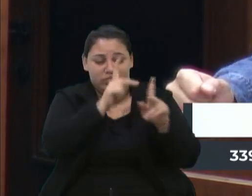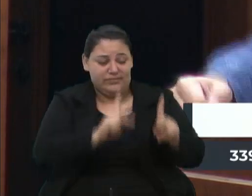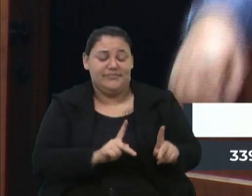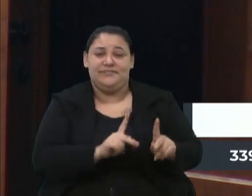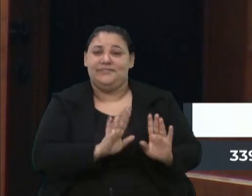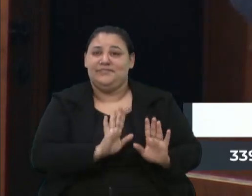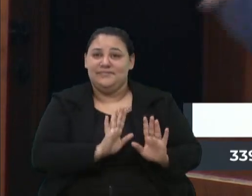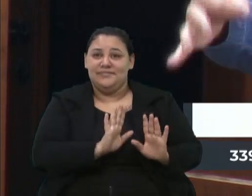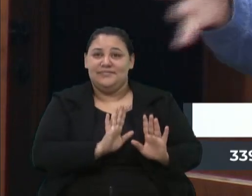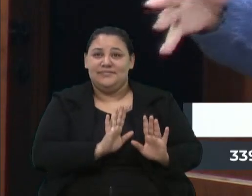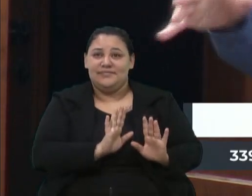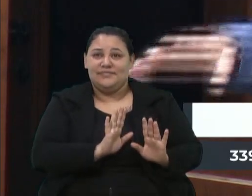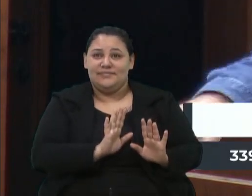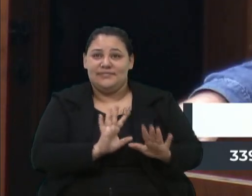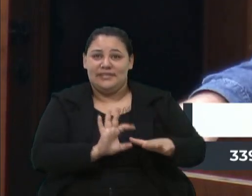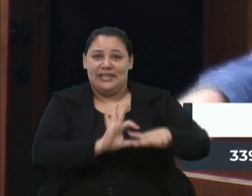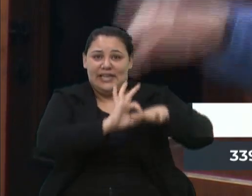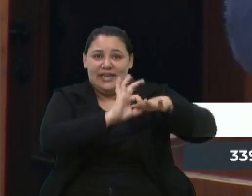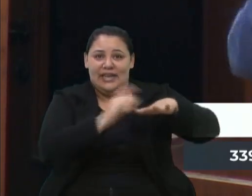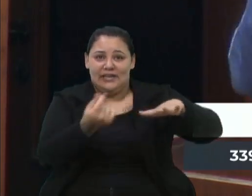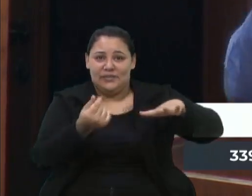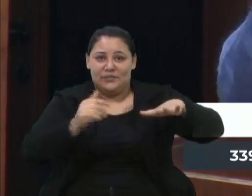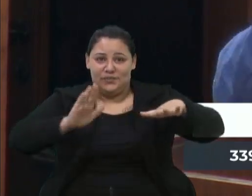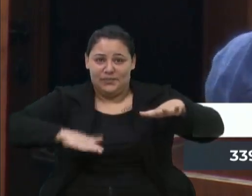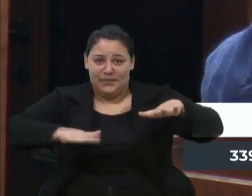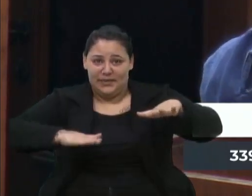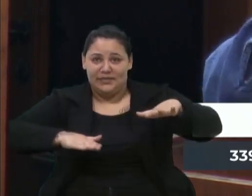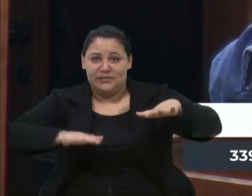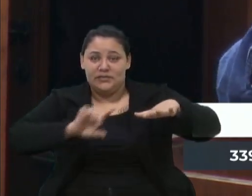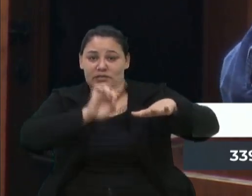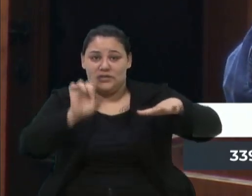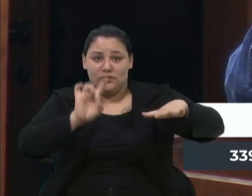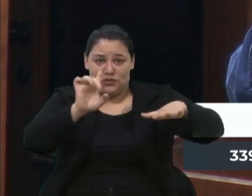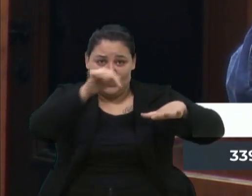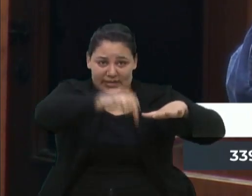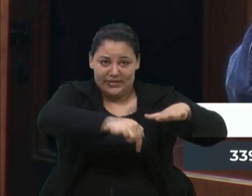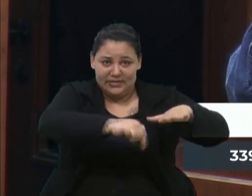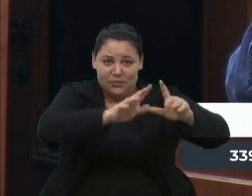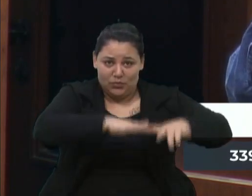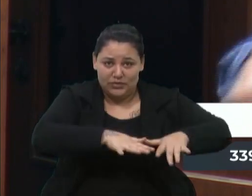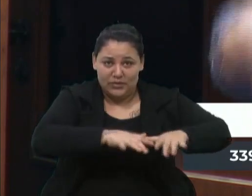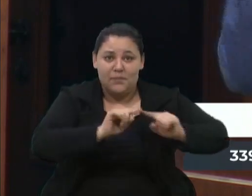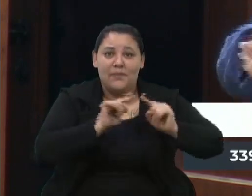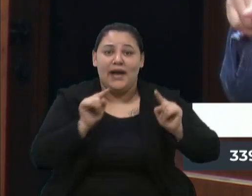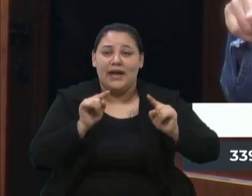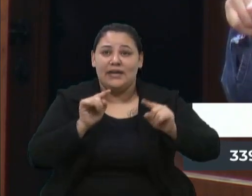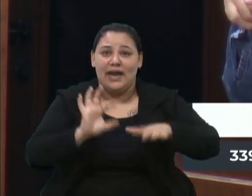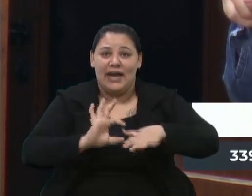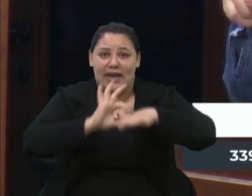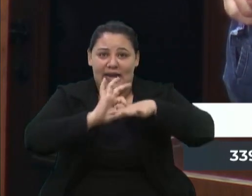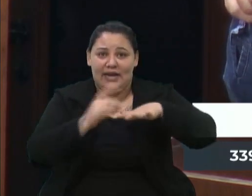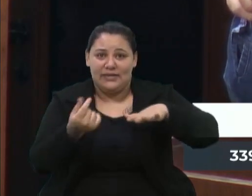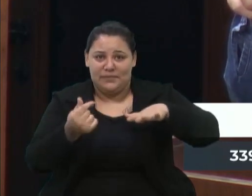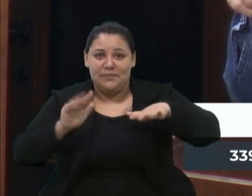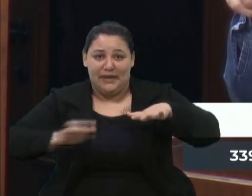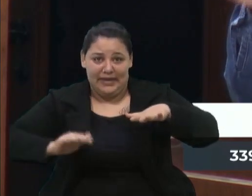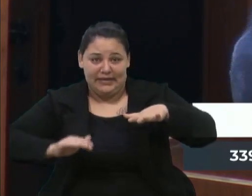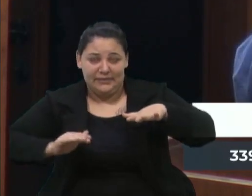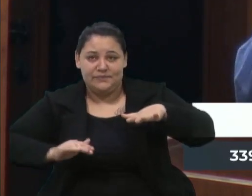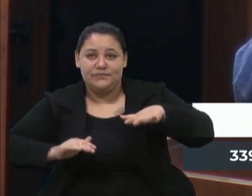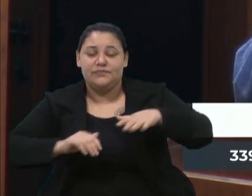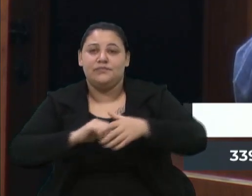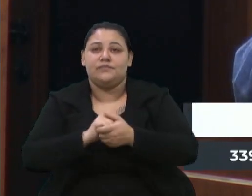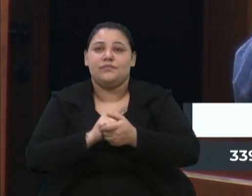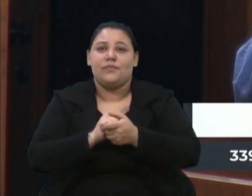e a carne mais barata não só nesse na promoção a Karen tava mais barata e